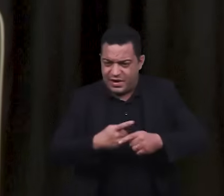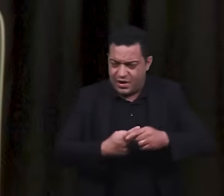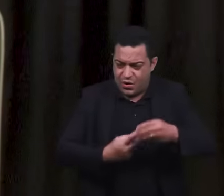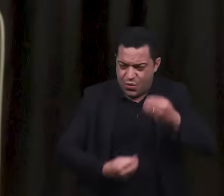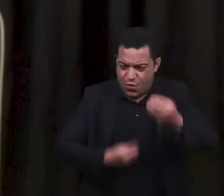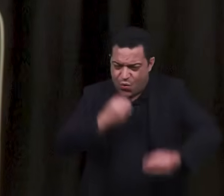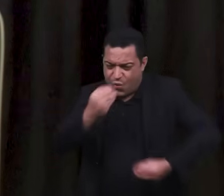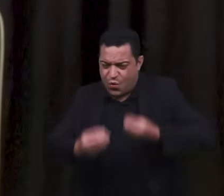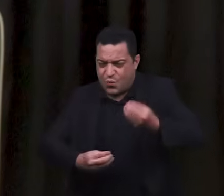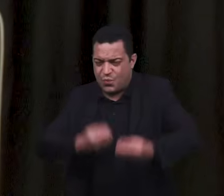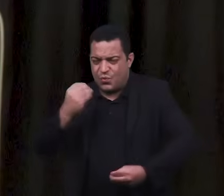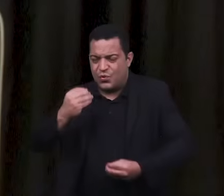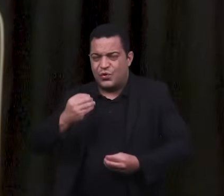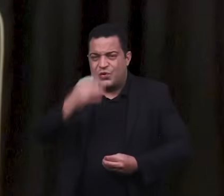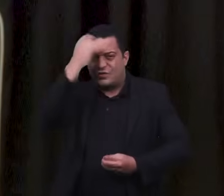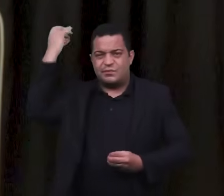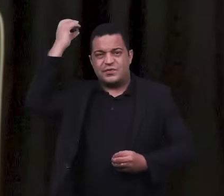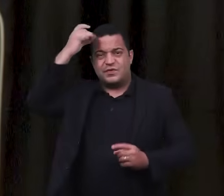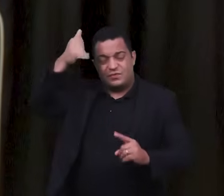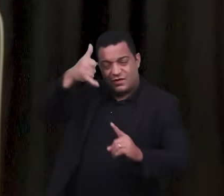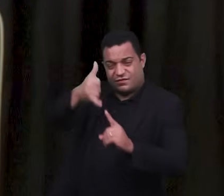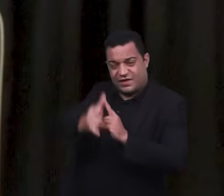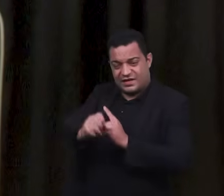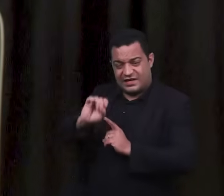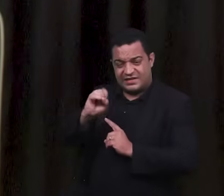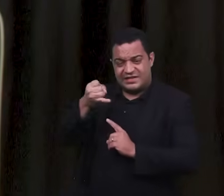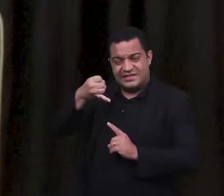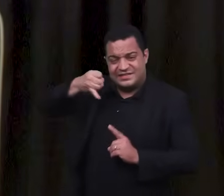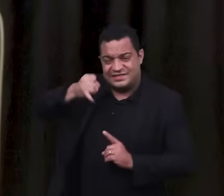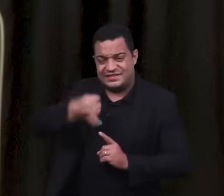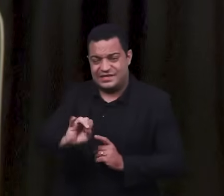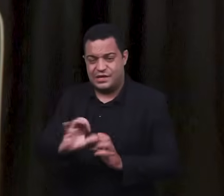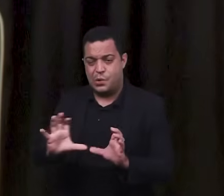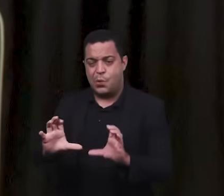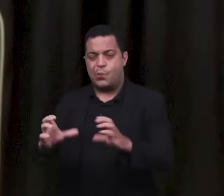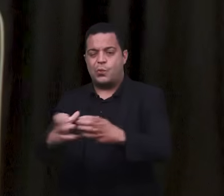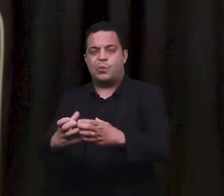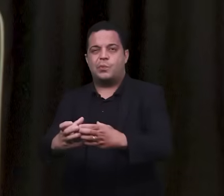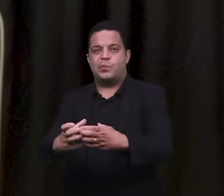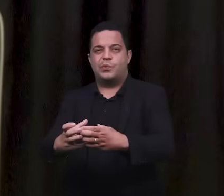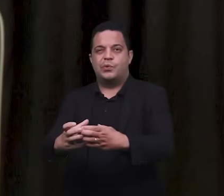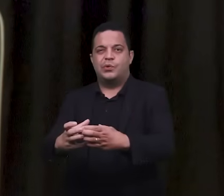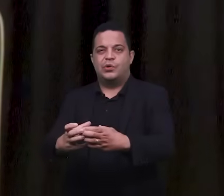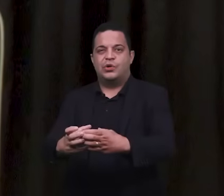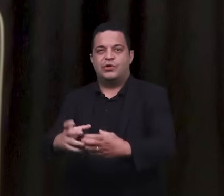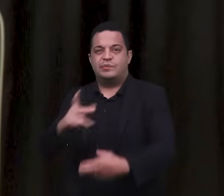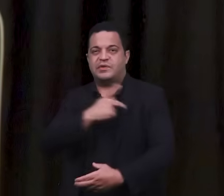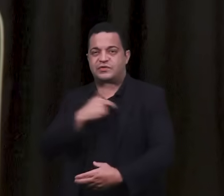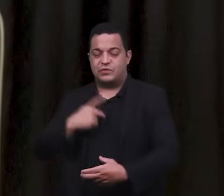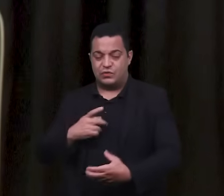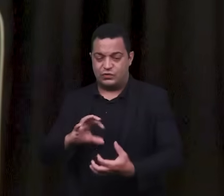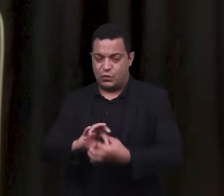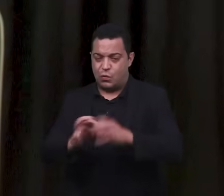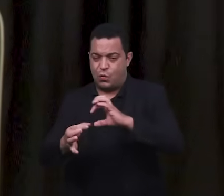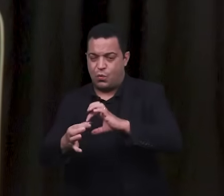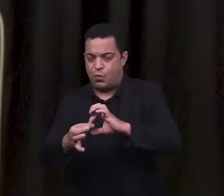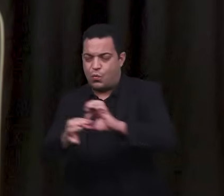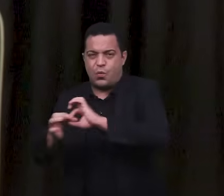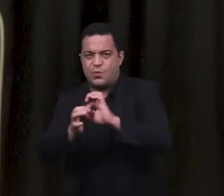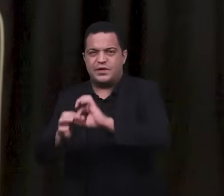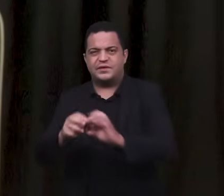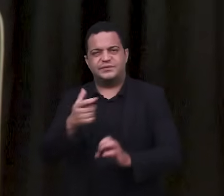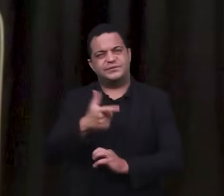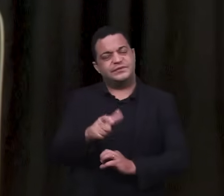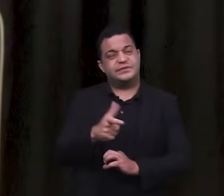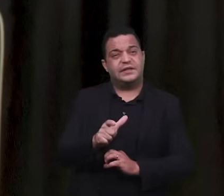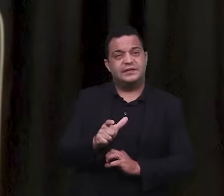iria determinar ali, dar ali uma ordenação com relação à primeira viagem missionária, que foi de Paulo e Barnabé. Aliás,